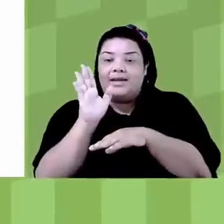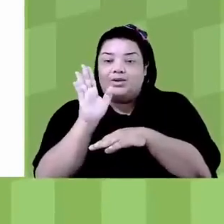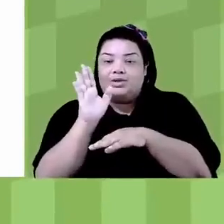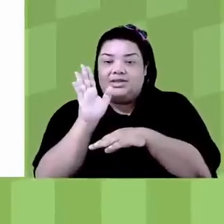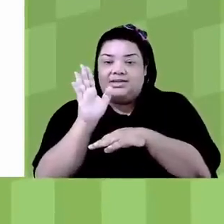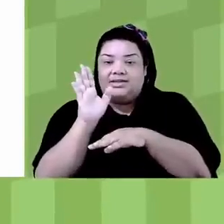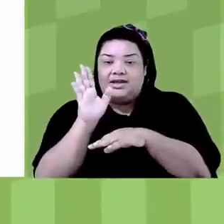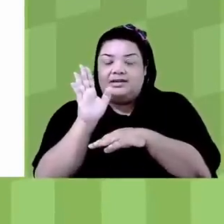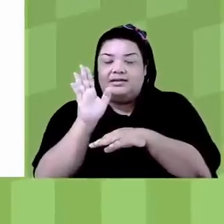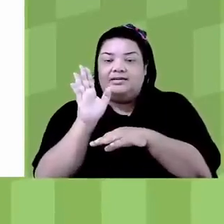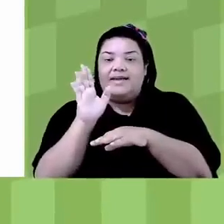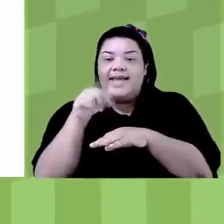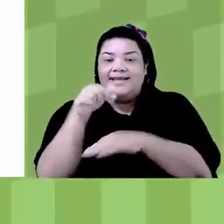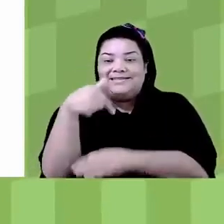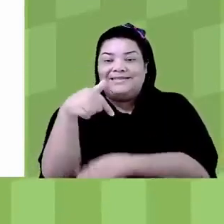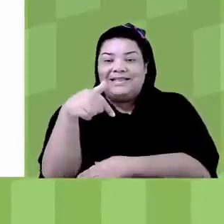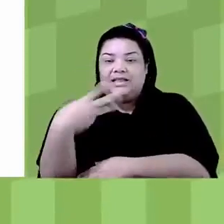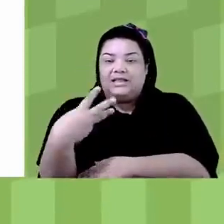esse